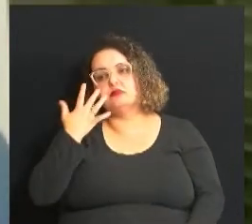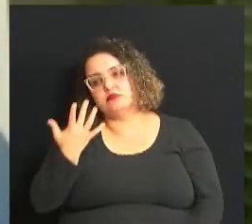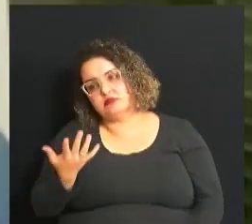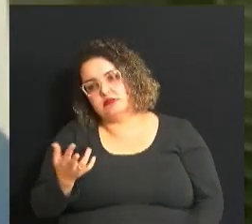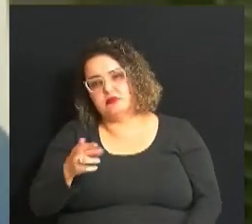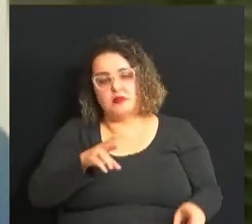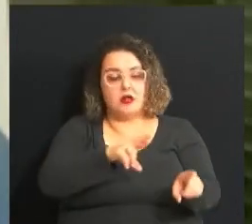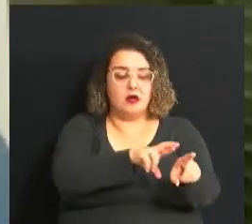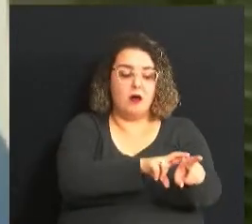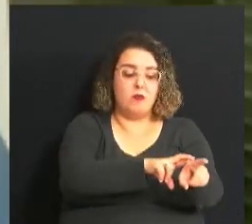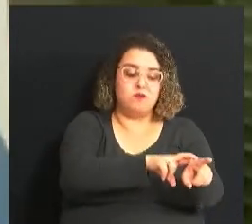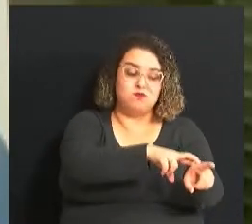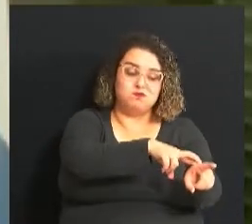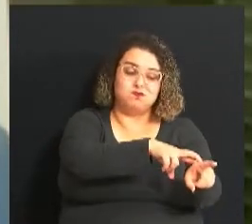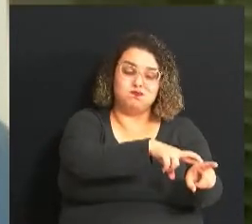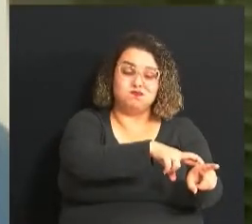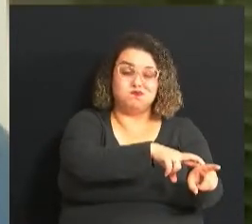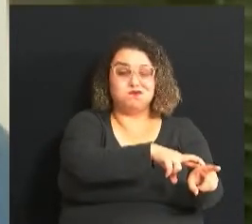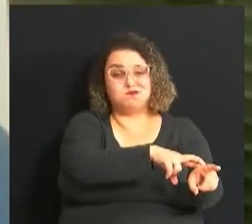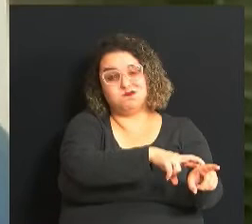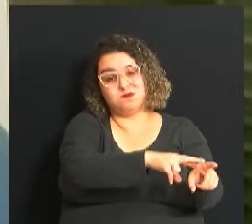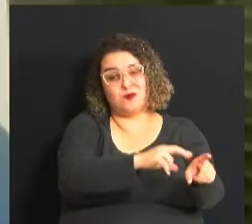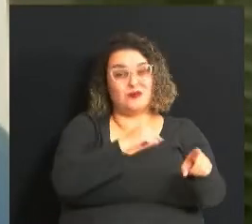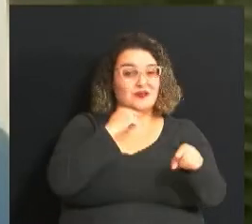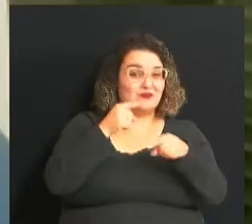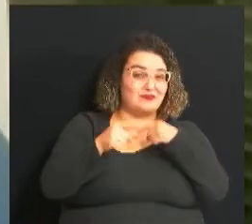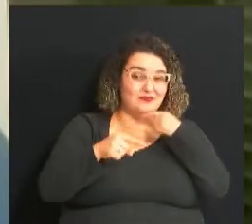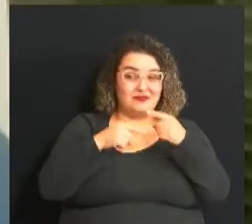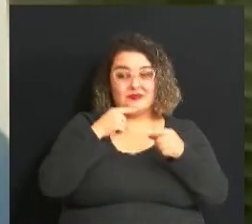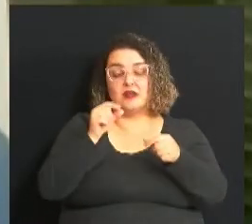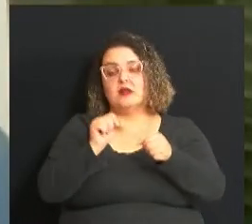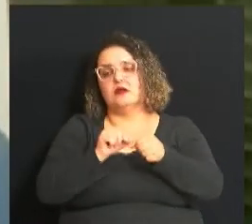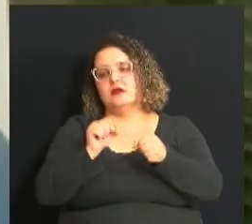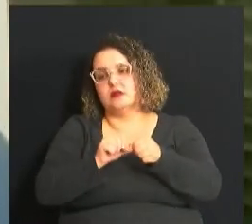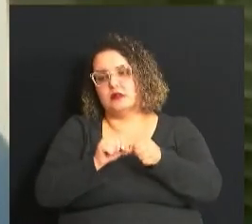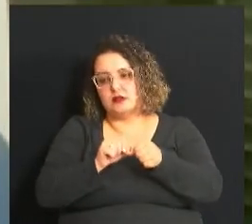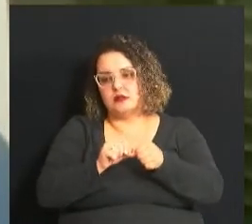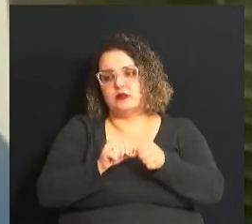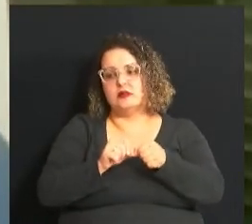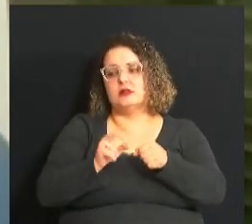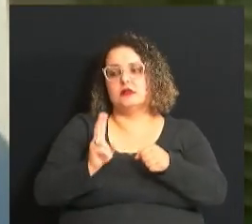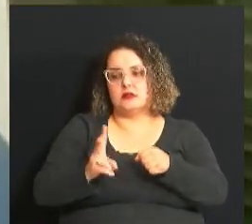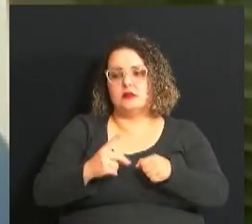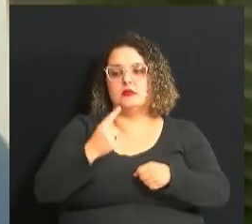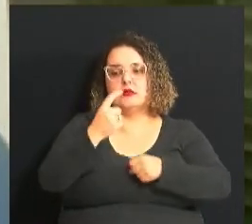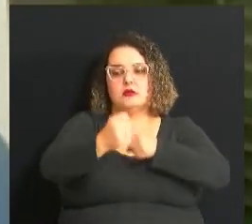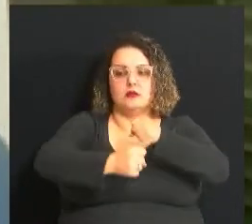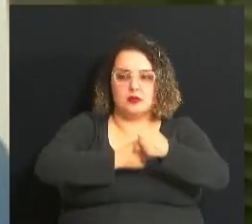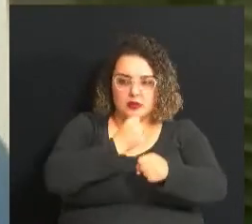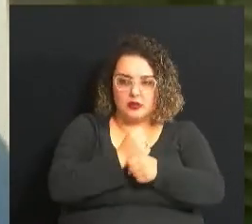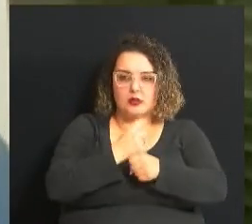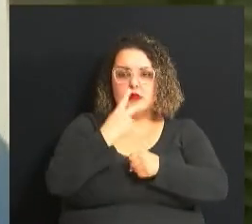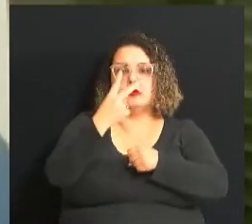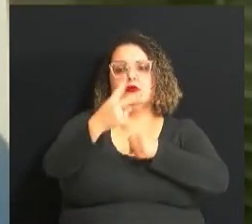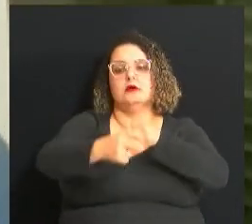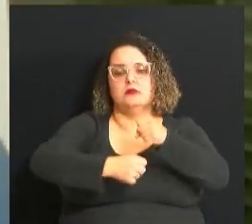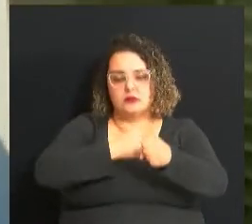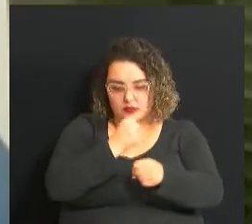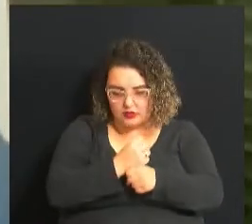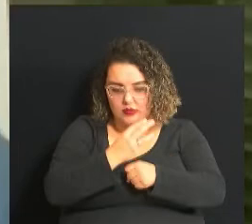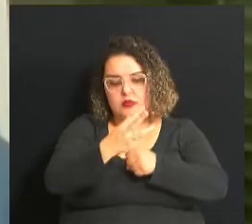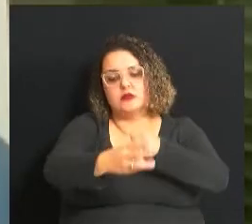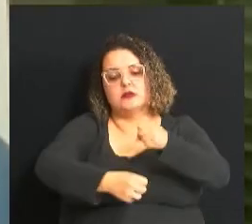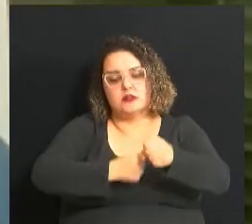tem uma área que você está meio em dúvida, o ideal é fazer esse toque anualmente para não ter nenhuma surpresa. Então,